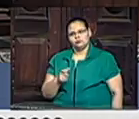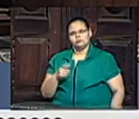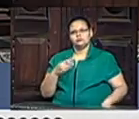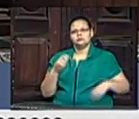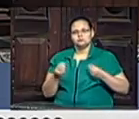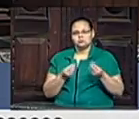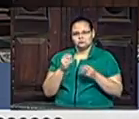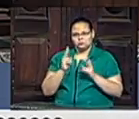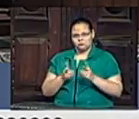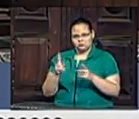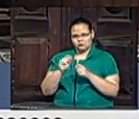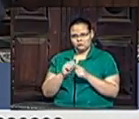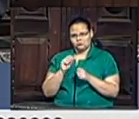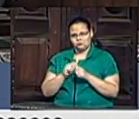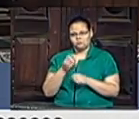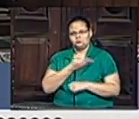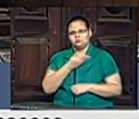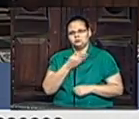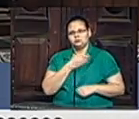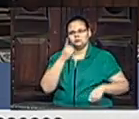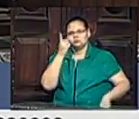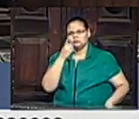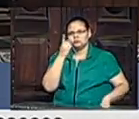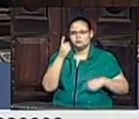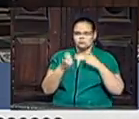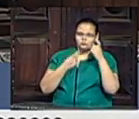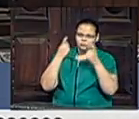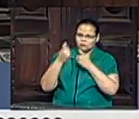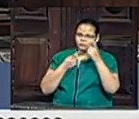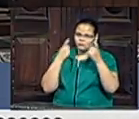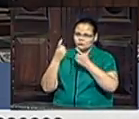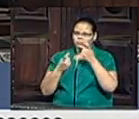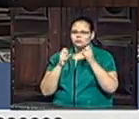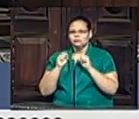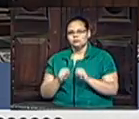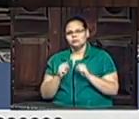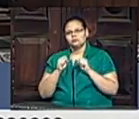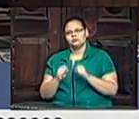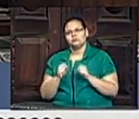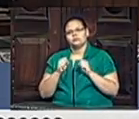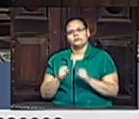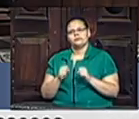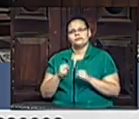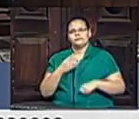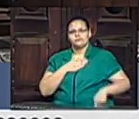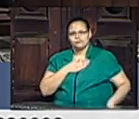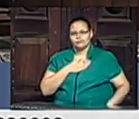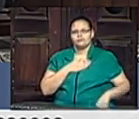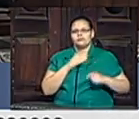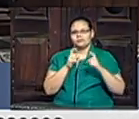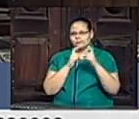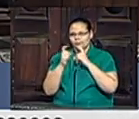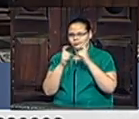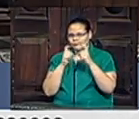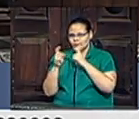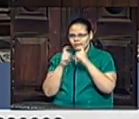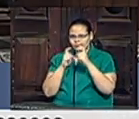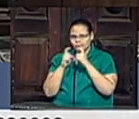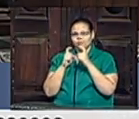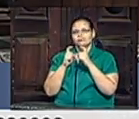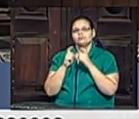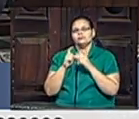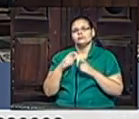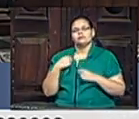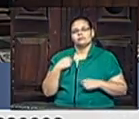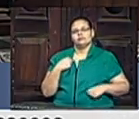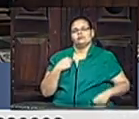sempre faço, os colegas deputados, e fico preocupado que a gente possa, embora goste do debate sobre o Pacto da